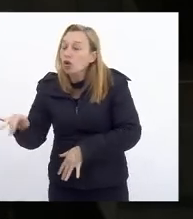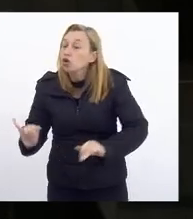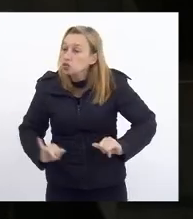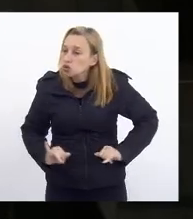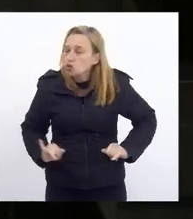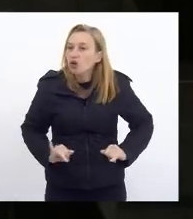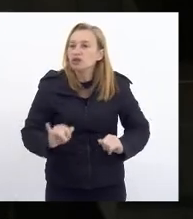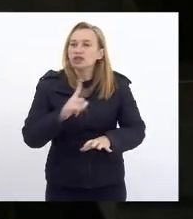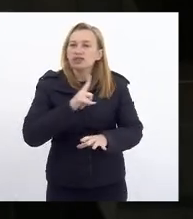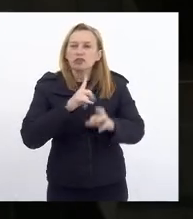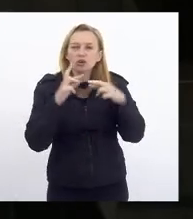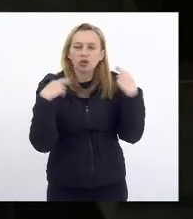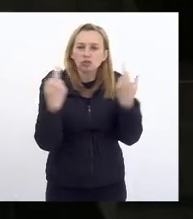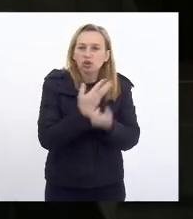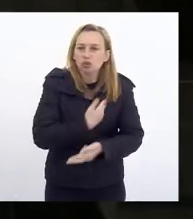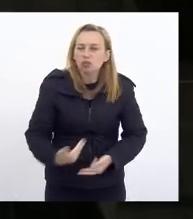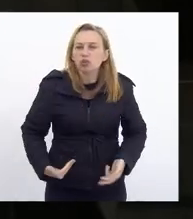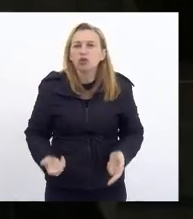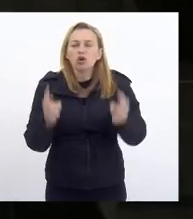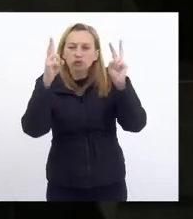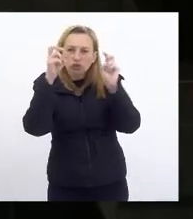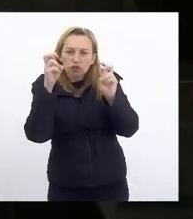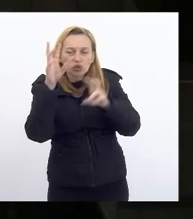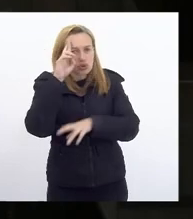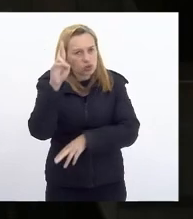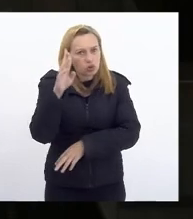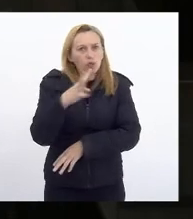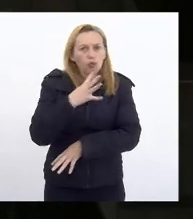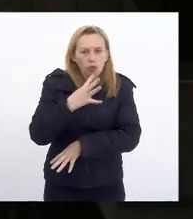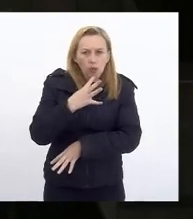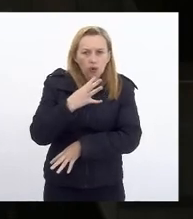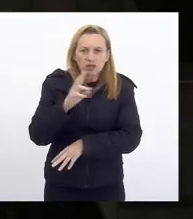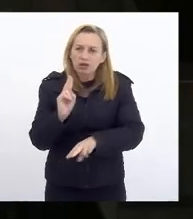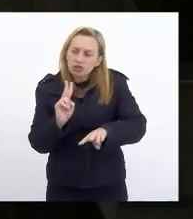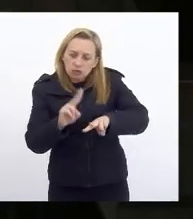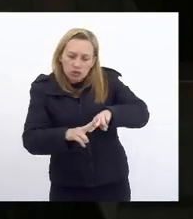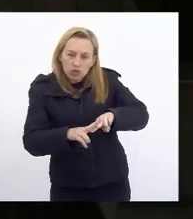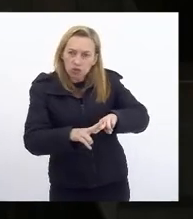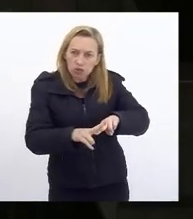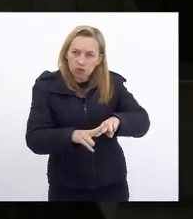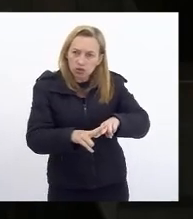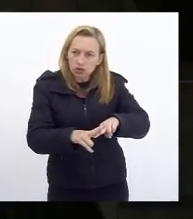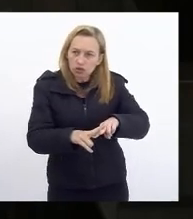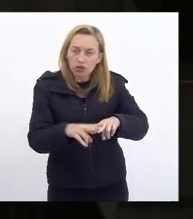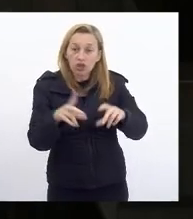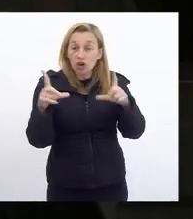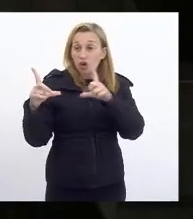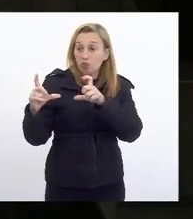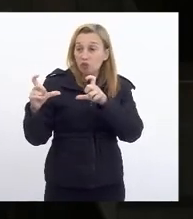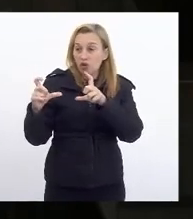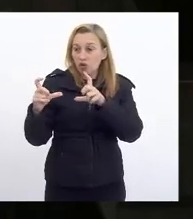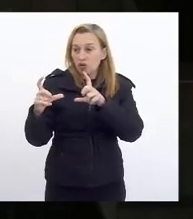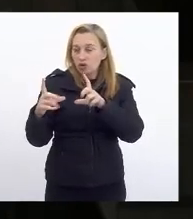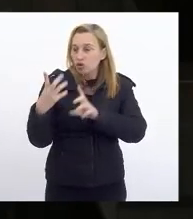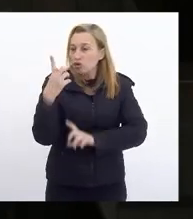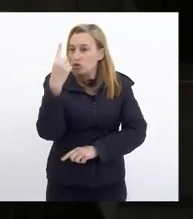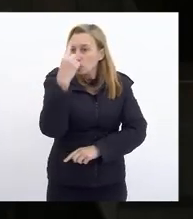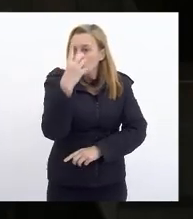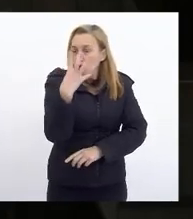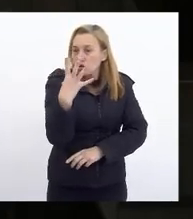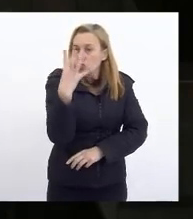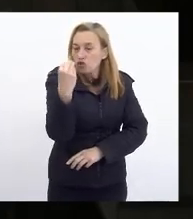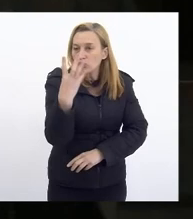audiência pública sobre um tema que Vossa Excelência conhece, que são as prisões por reconhecimento fotográfico. Só se prende jovem